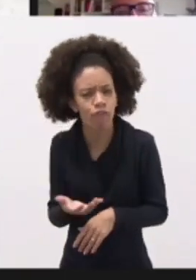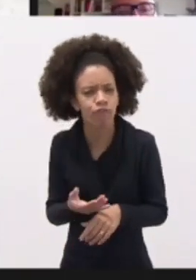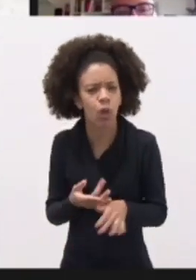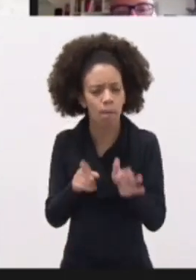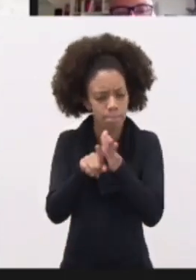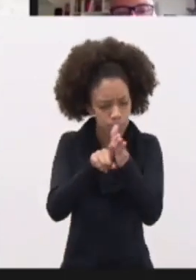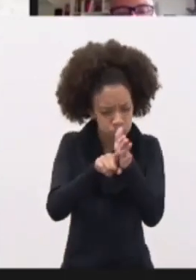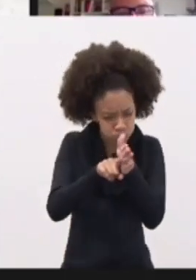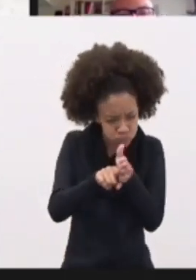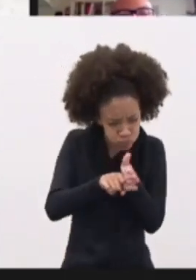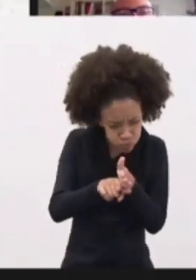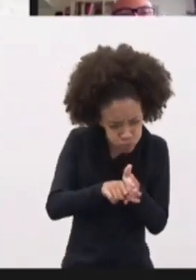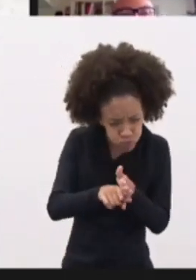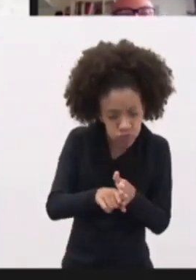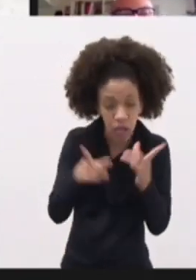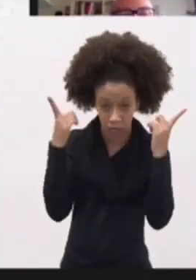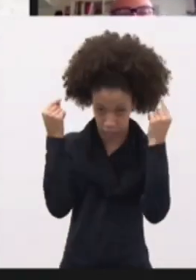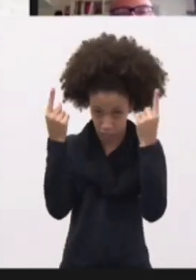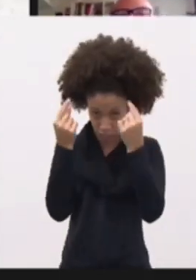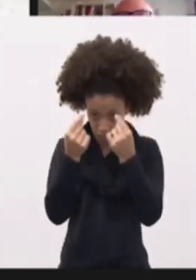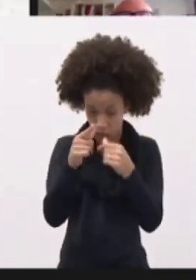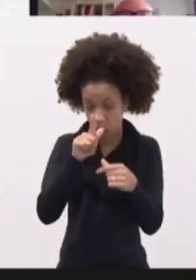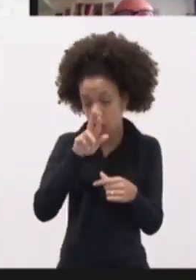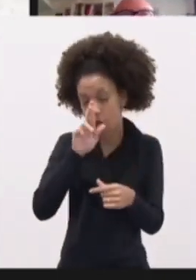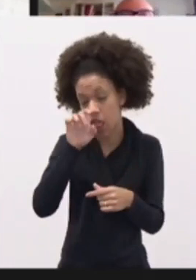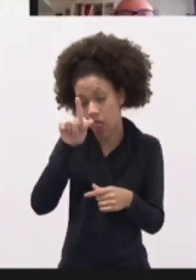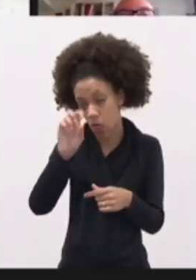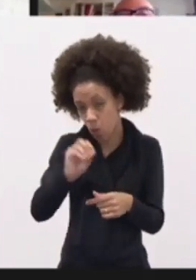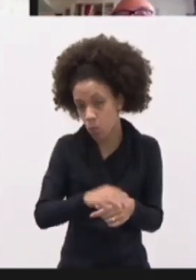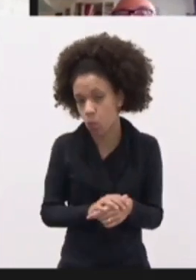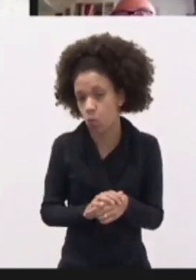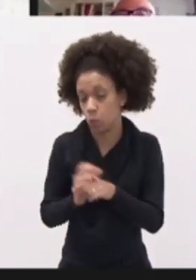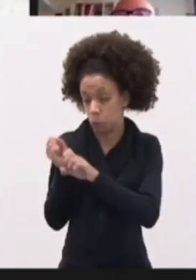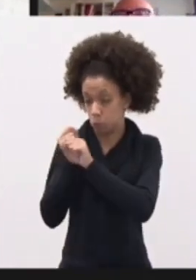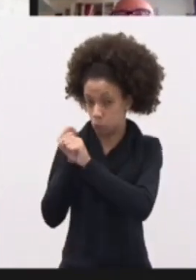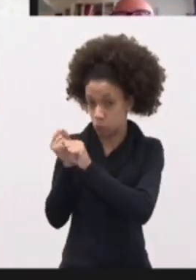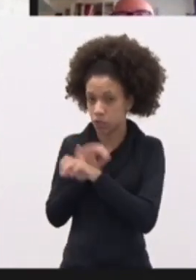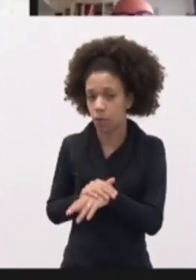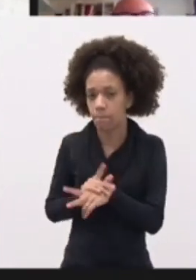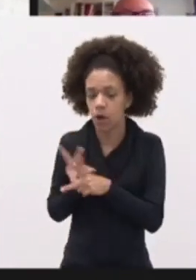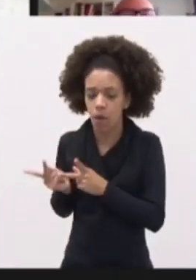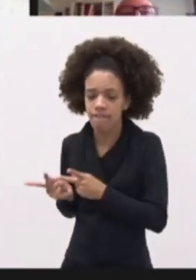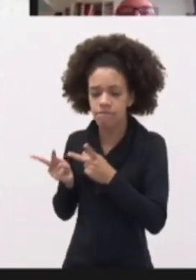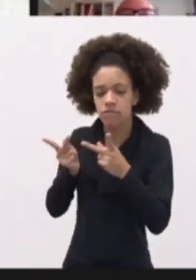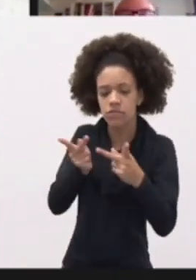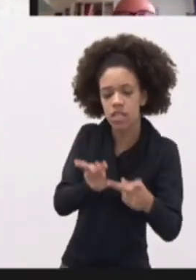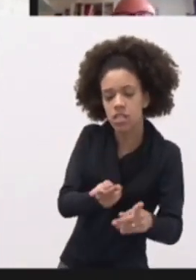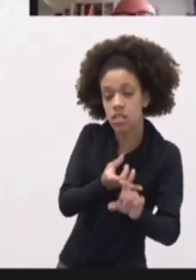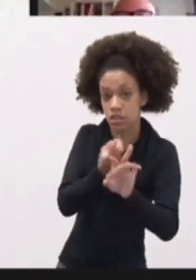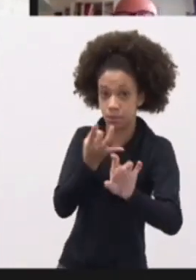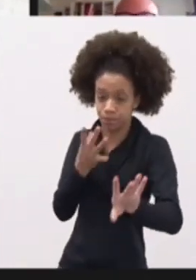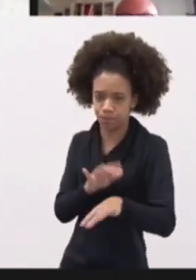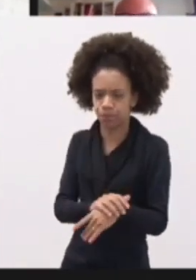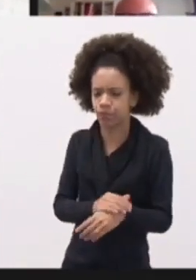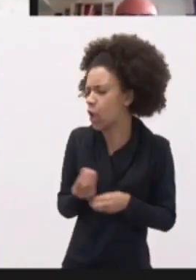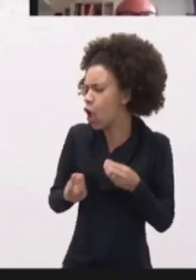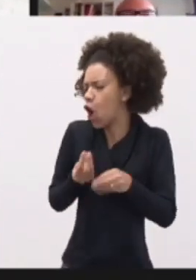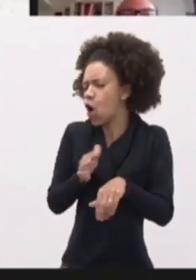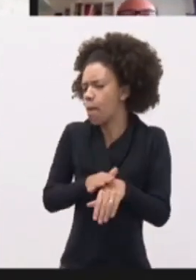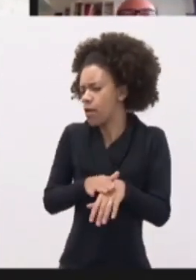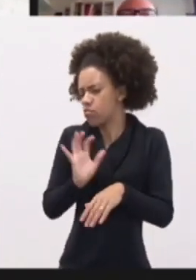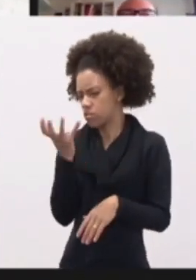né, um monumento grego, antiguidade clássica, por meio de uma visita virtual. Bacana. Como que ela fez isso?